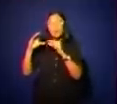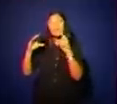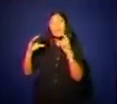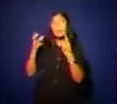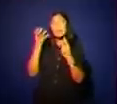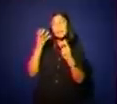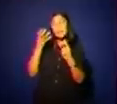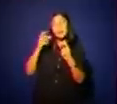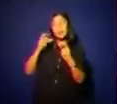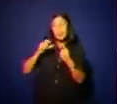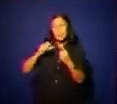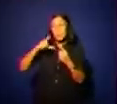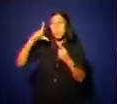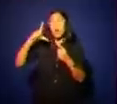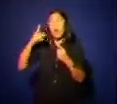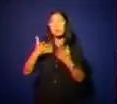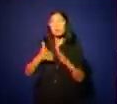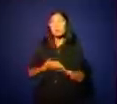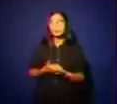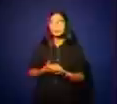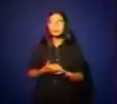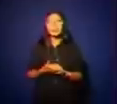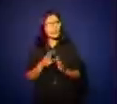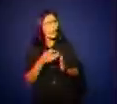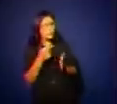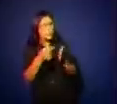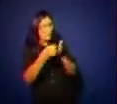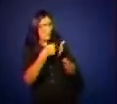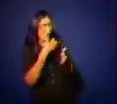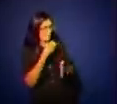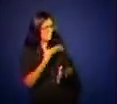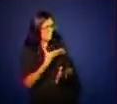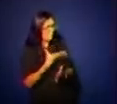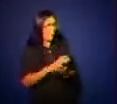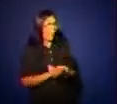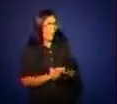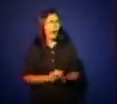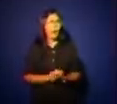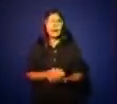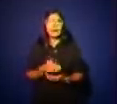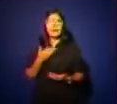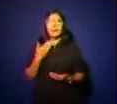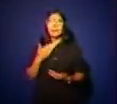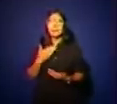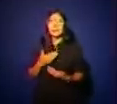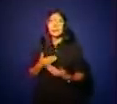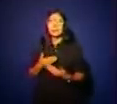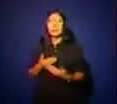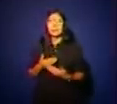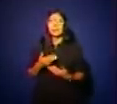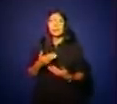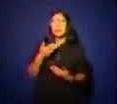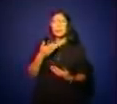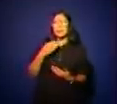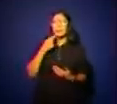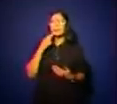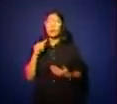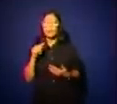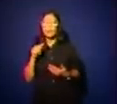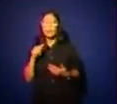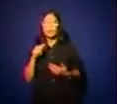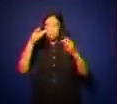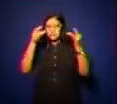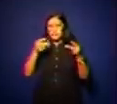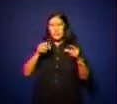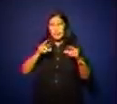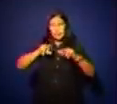do ciclo econômico não acho que você fez uma ótima pergunta que vou enquadra ela de um outro jeito que